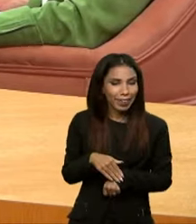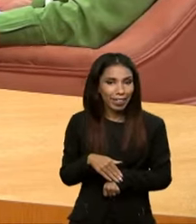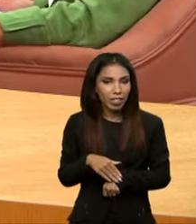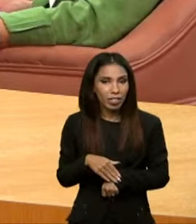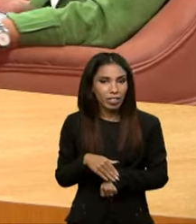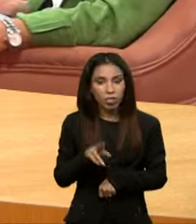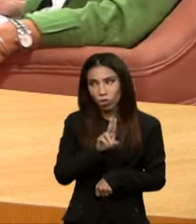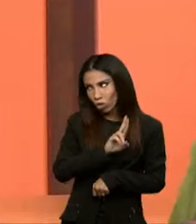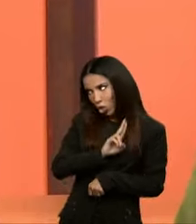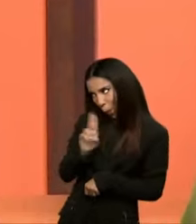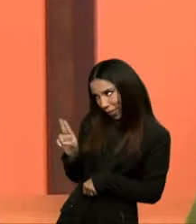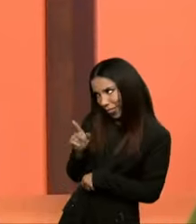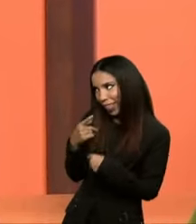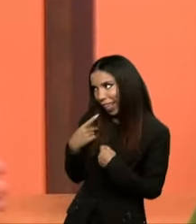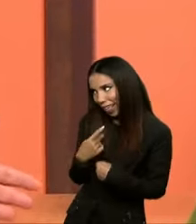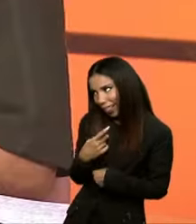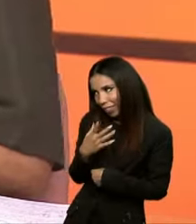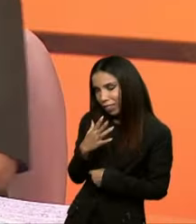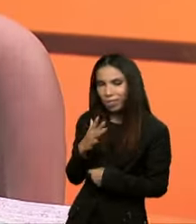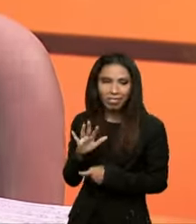dele...